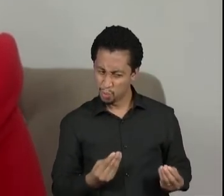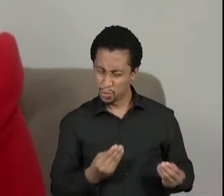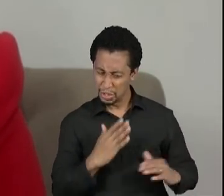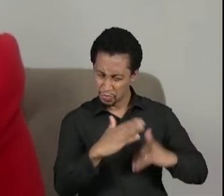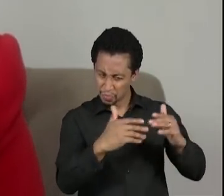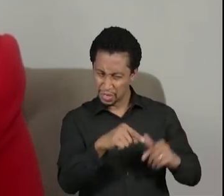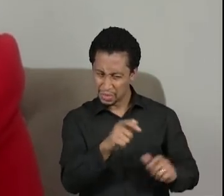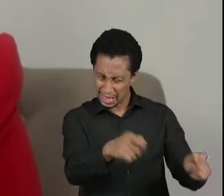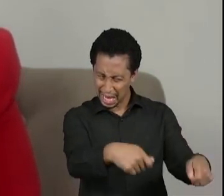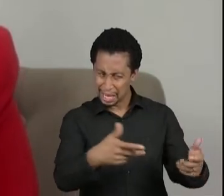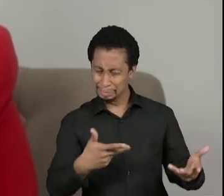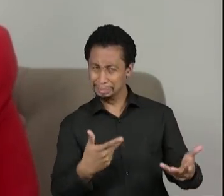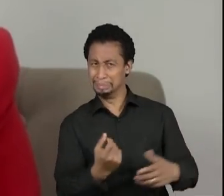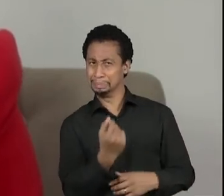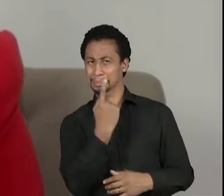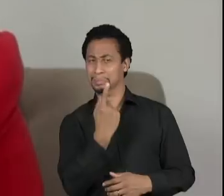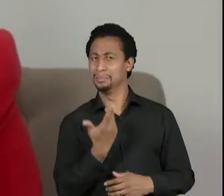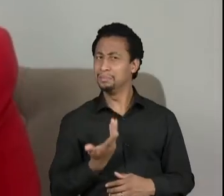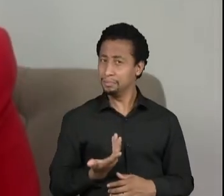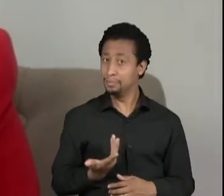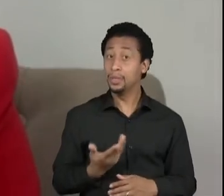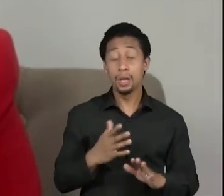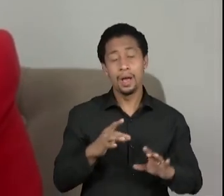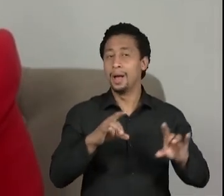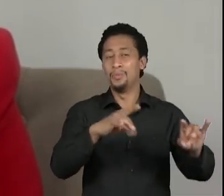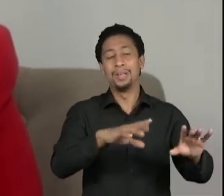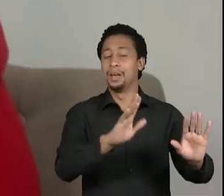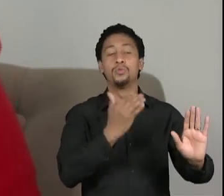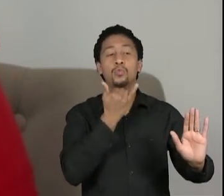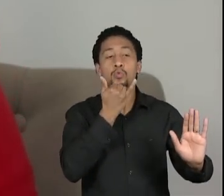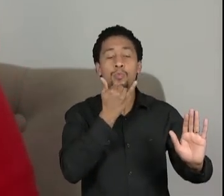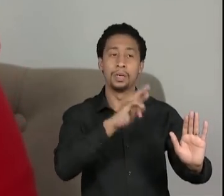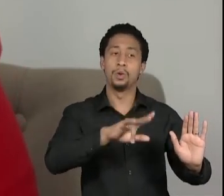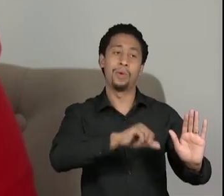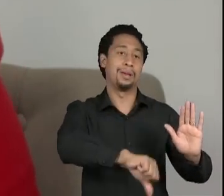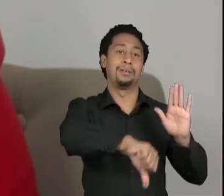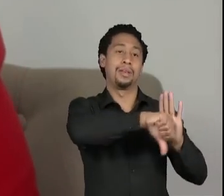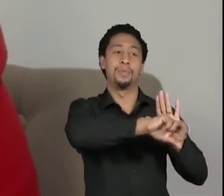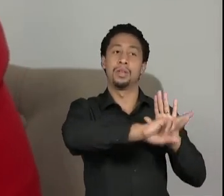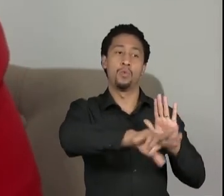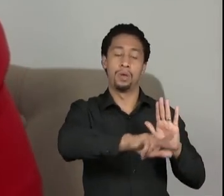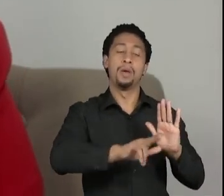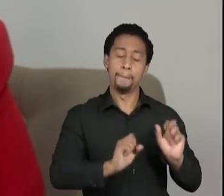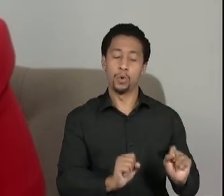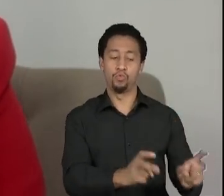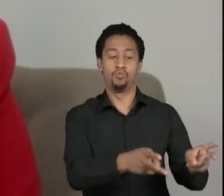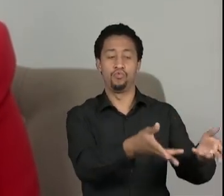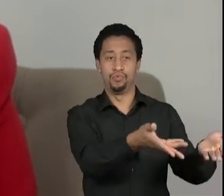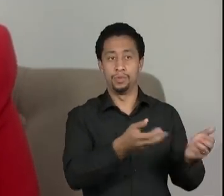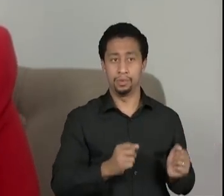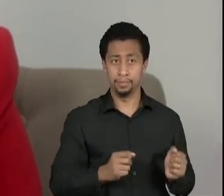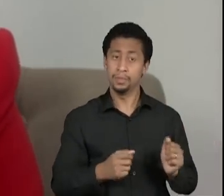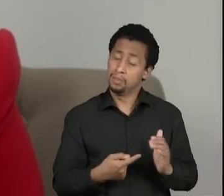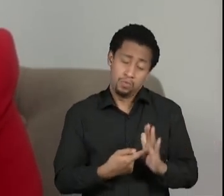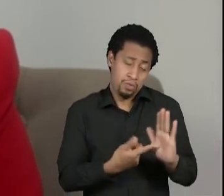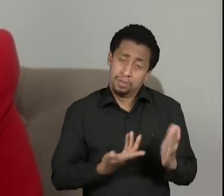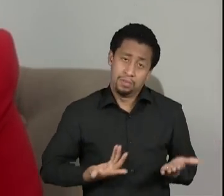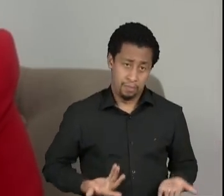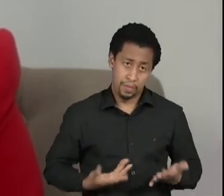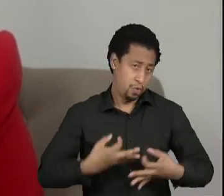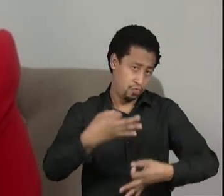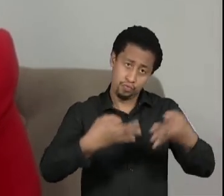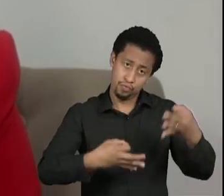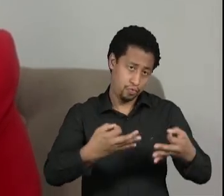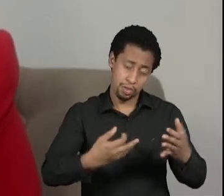desenvolvendo, esse mito, né, do abandono intelectual por não estar matriculado numa escola acaba caindo por terra,